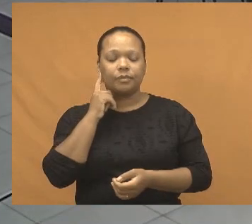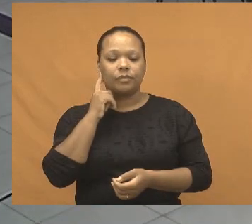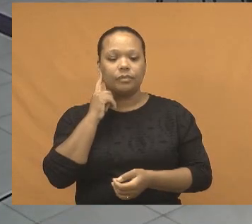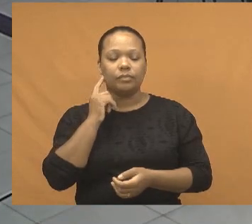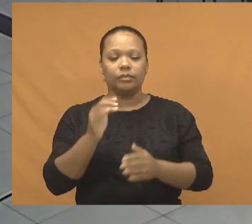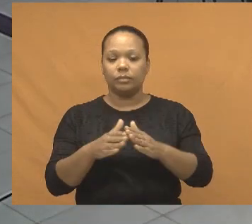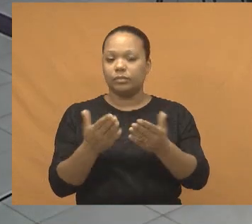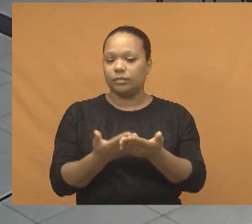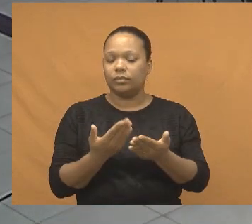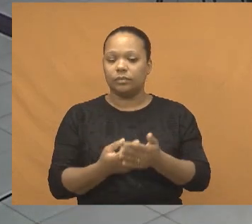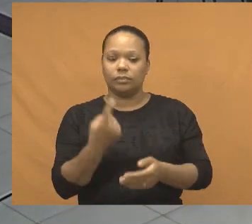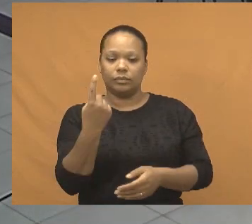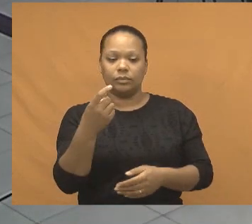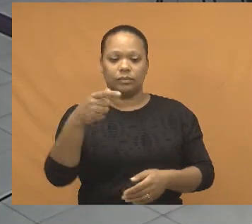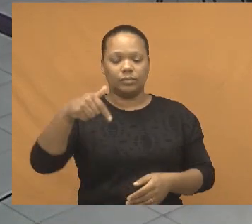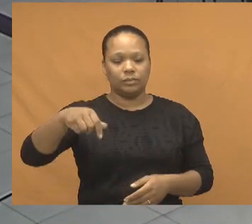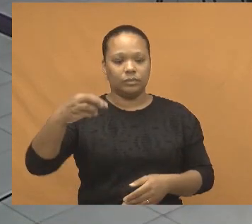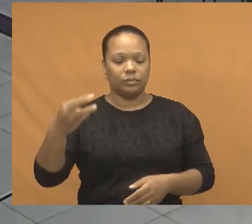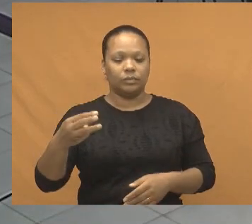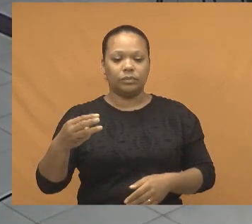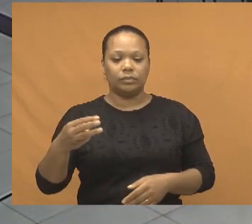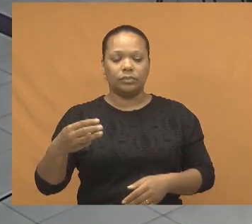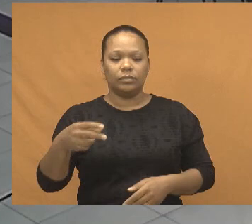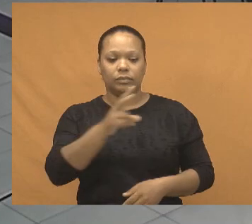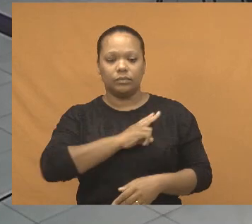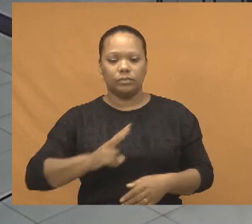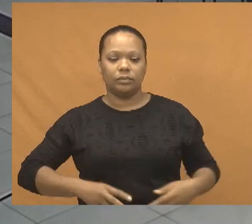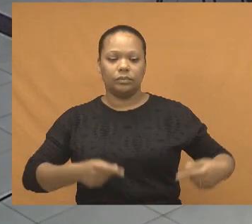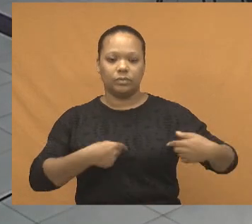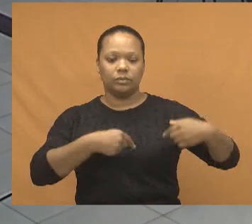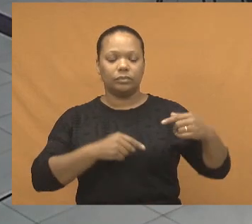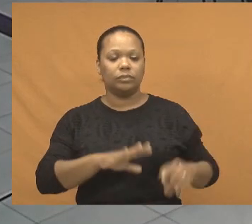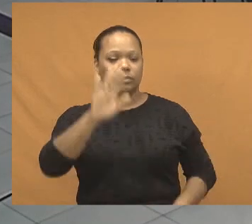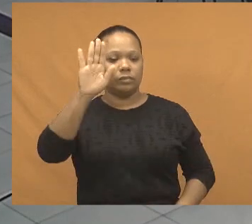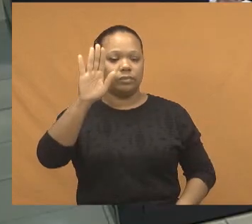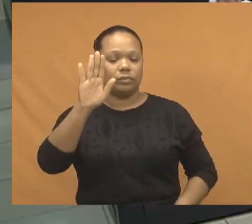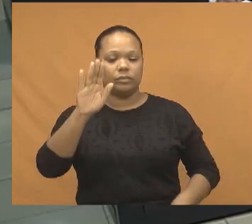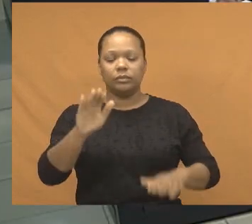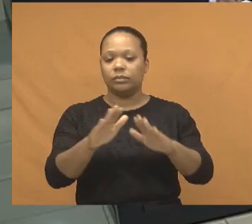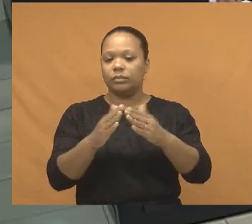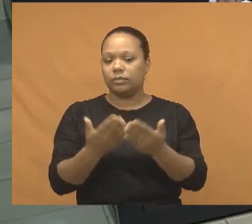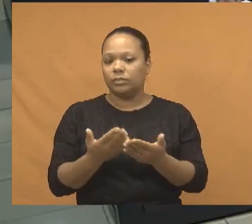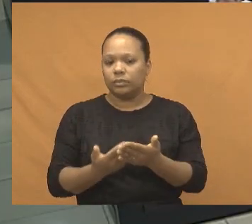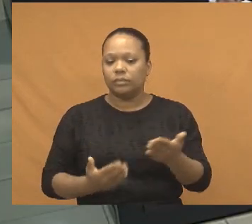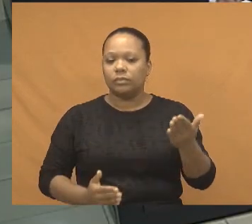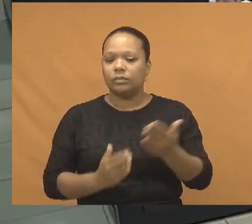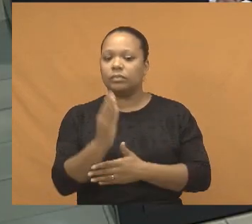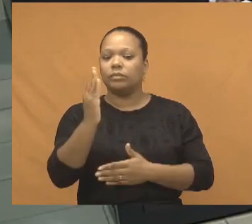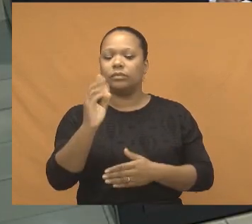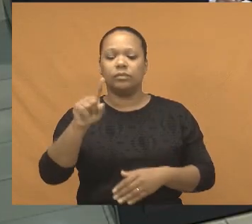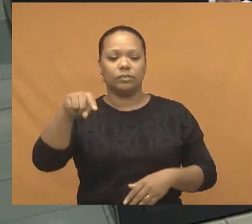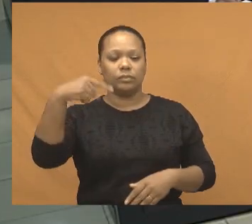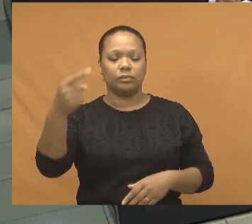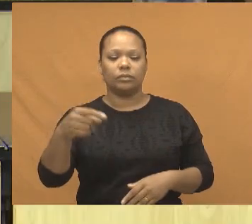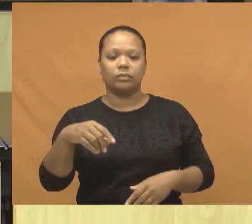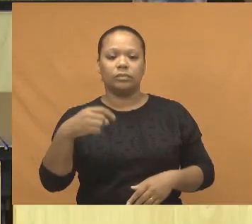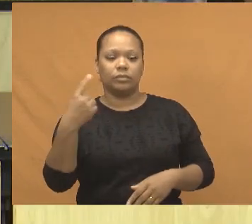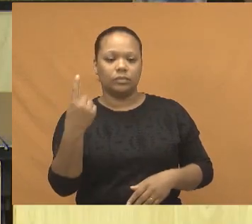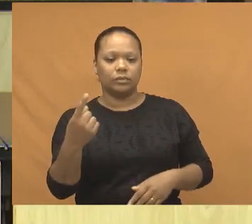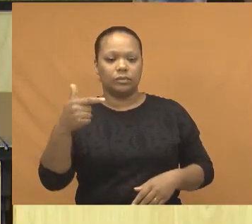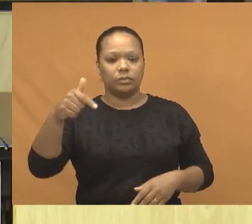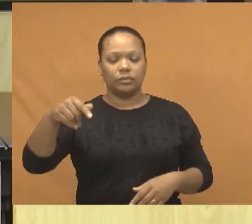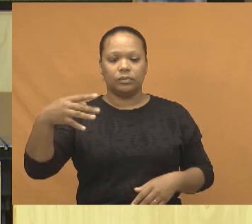Requerimento 173 em votação. Os vereadores contrários se manifestam levantando o braço. Requerimento aprovado. Próximo requerimento. Requerimento